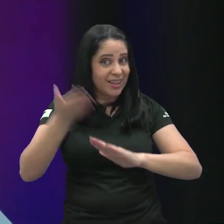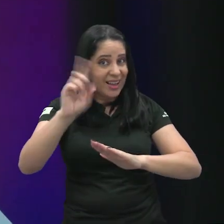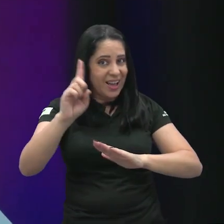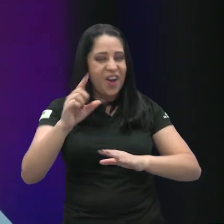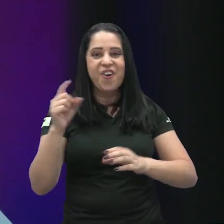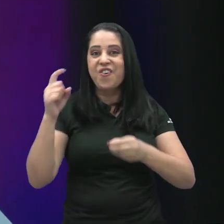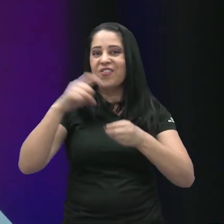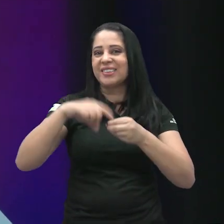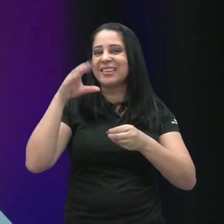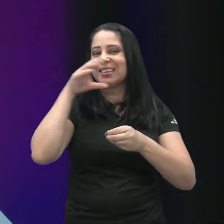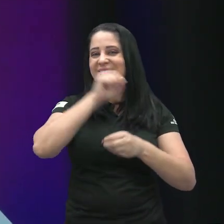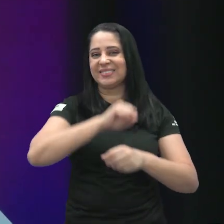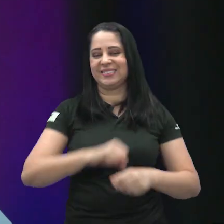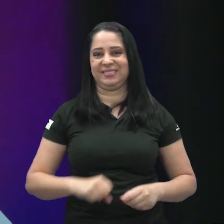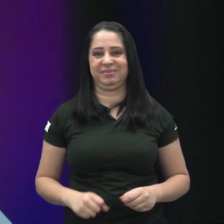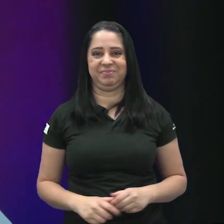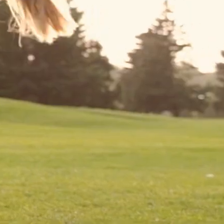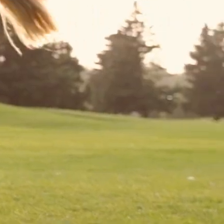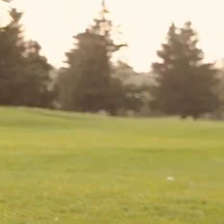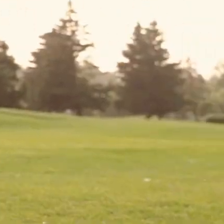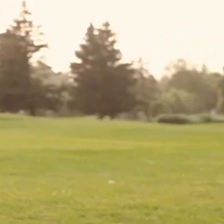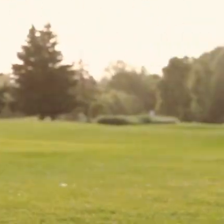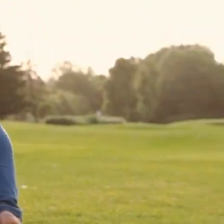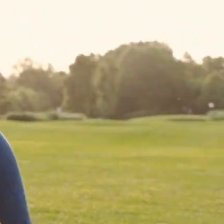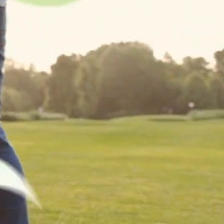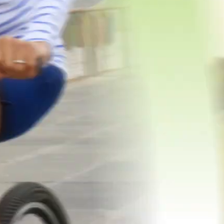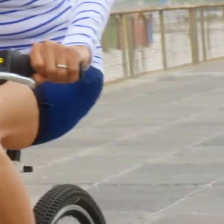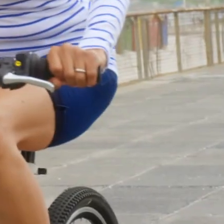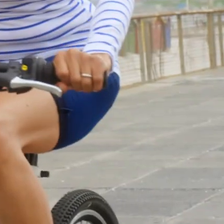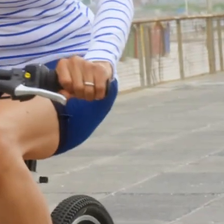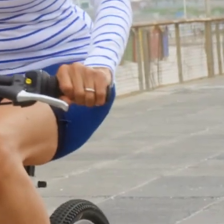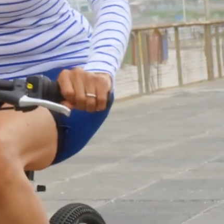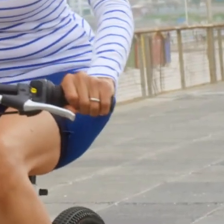não saia daí que a gente volta já já.